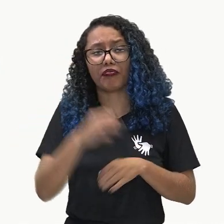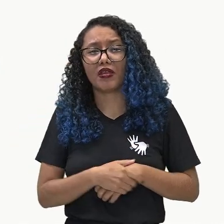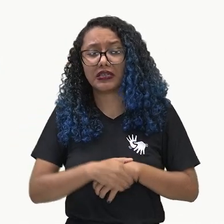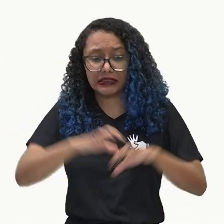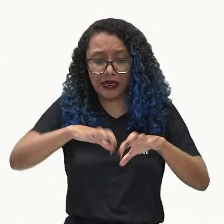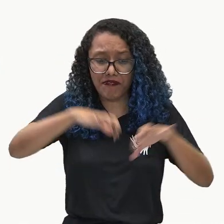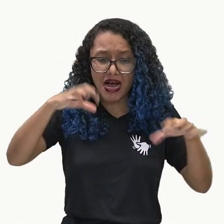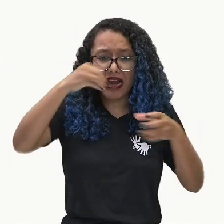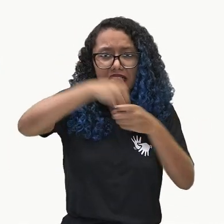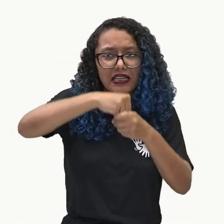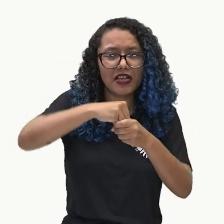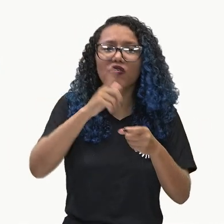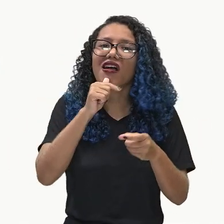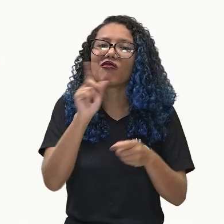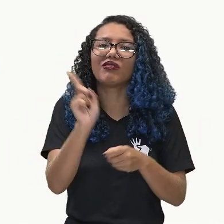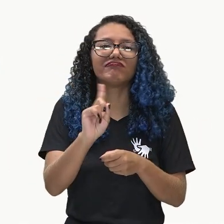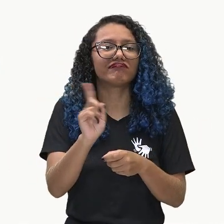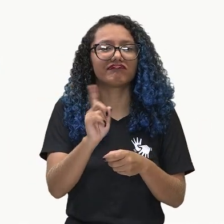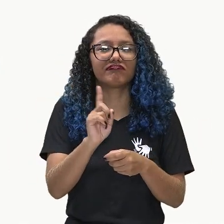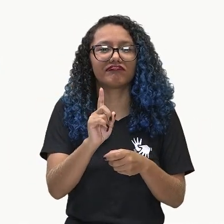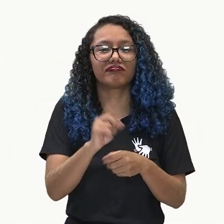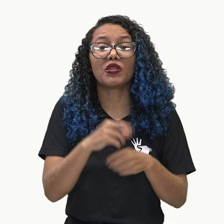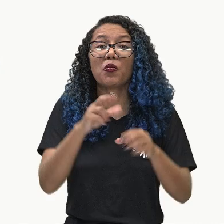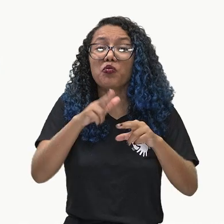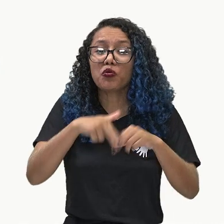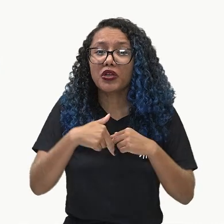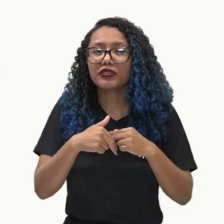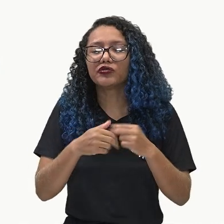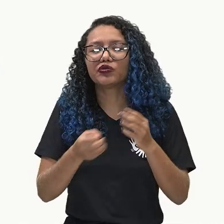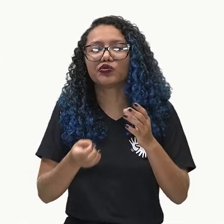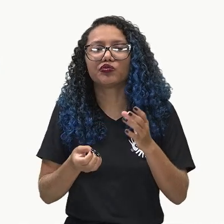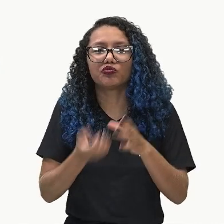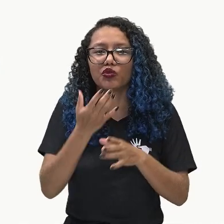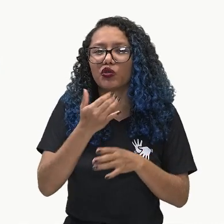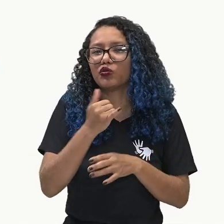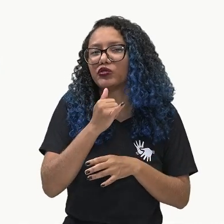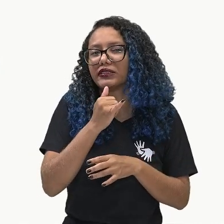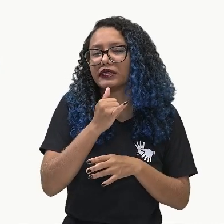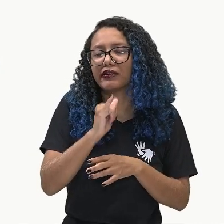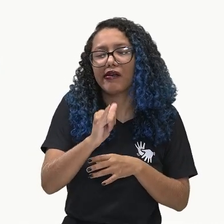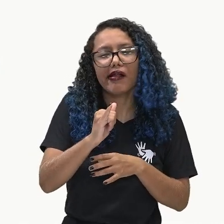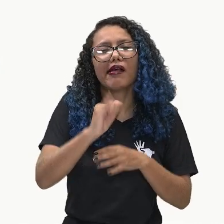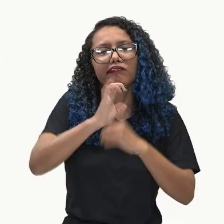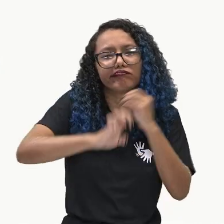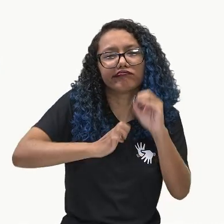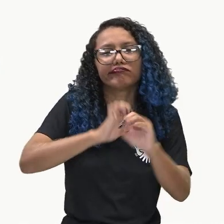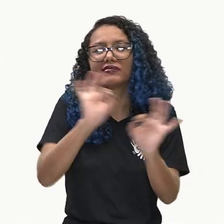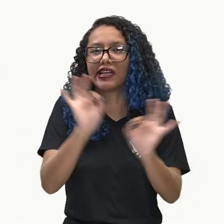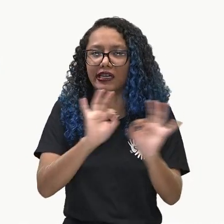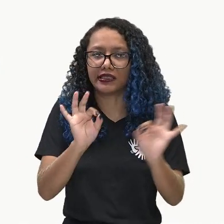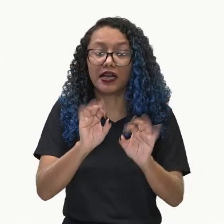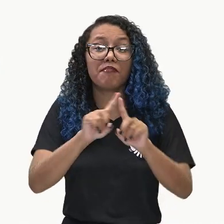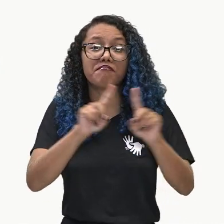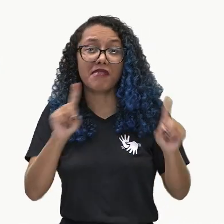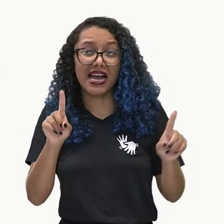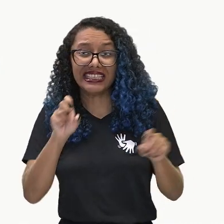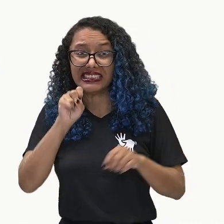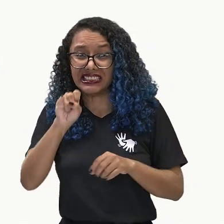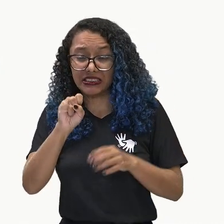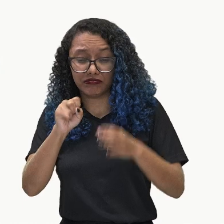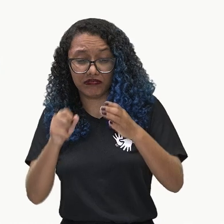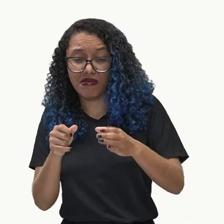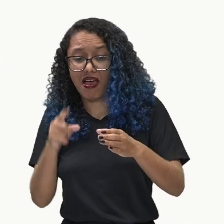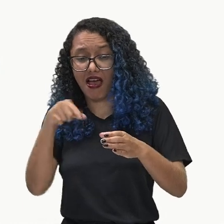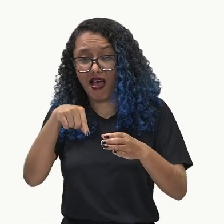isso, não gera o quê? Os elétrons. E quando ele colocou o sal na